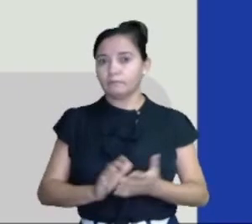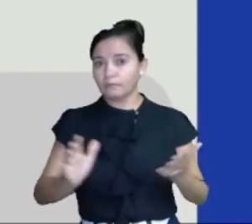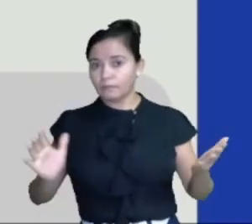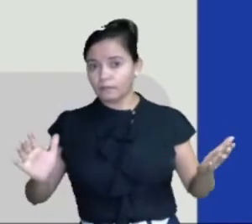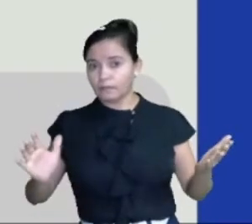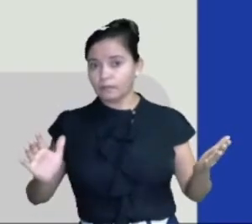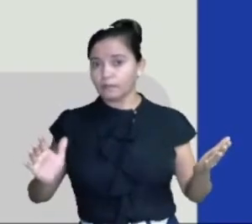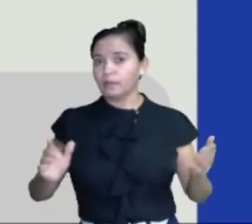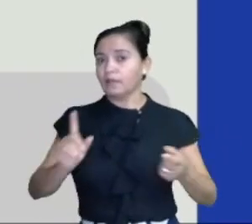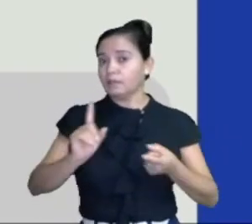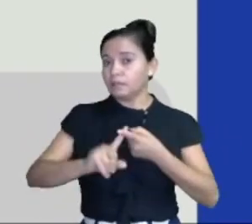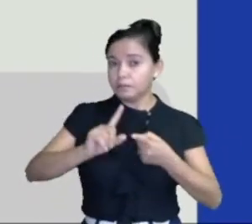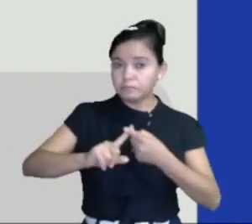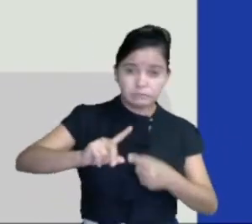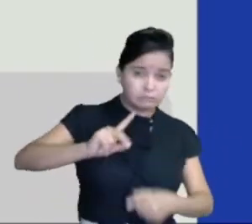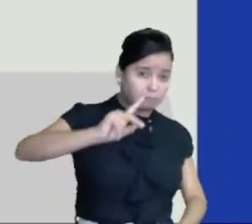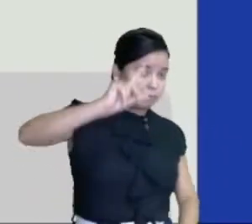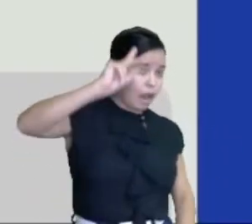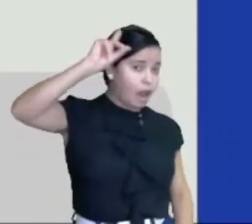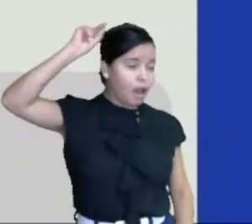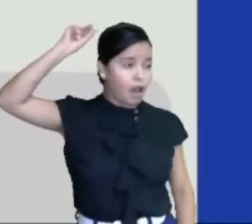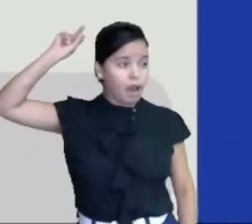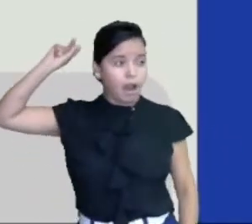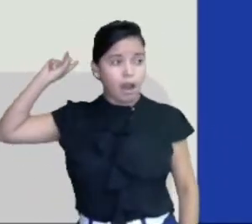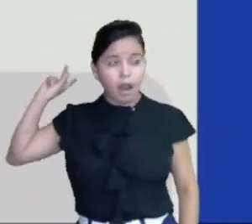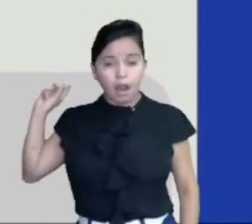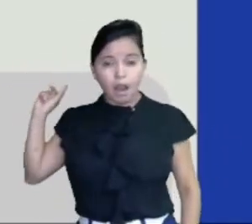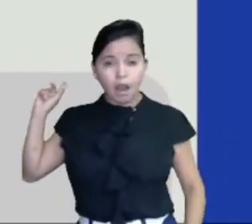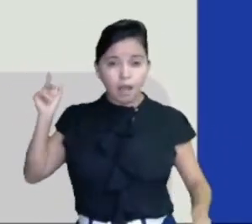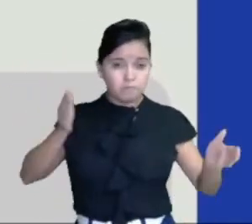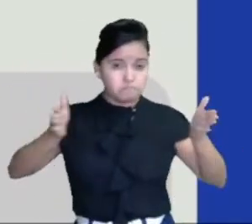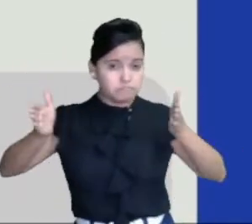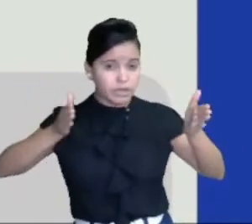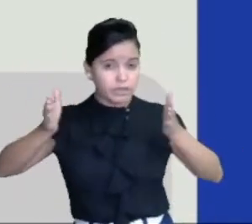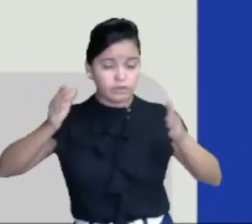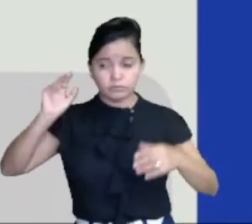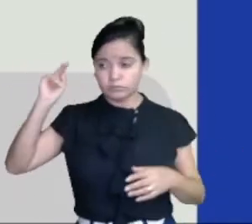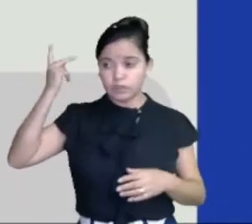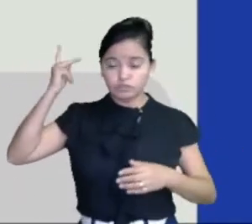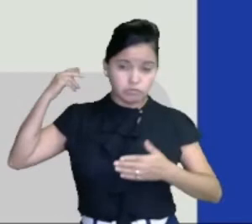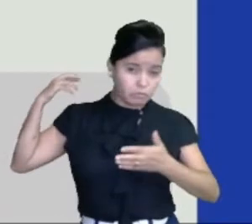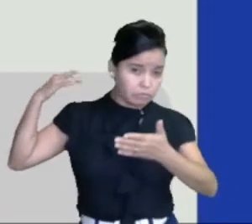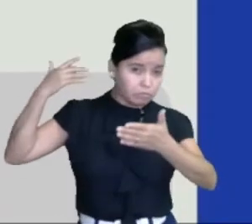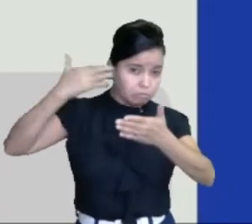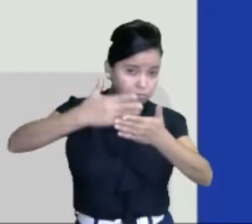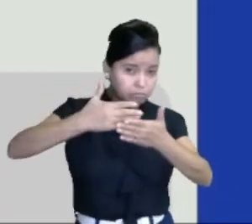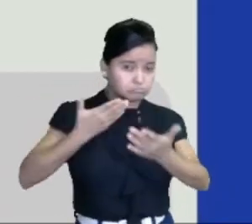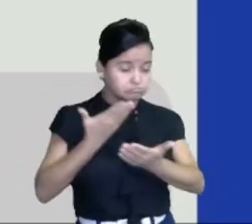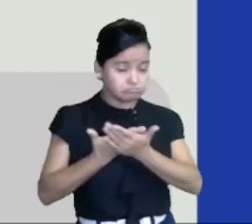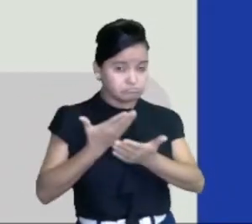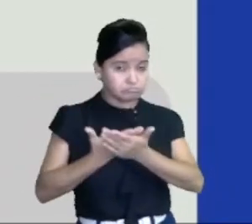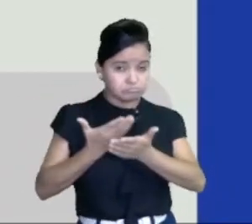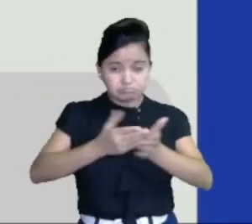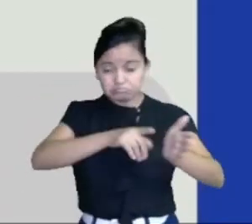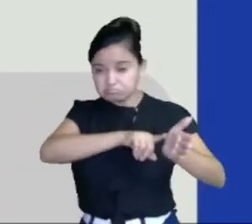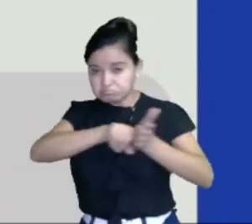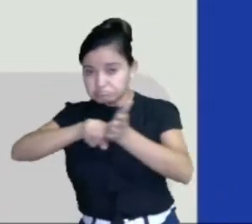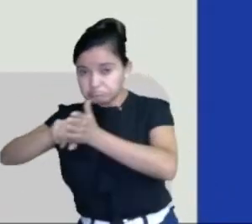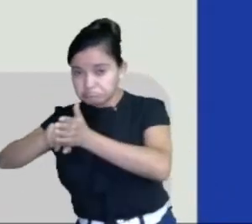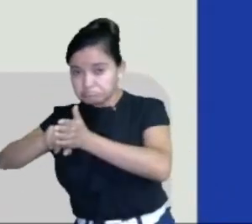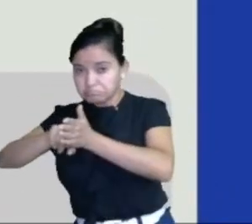A Idade Antiga ou Antiguidade, que é um período da história que nós estudamos, ela tem